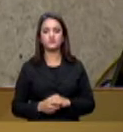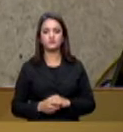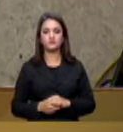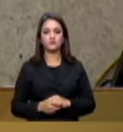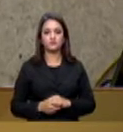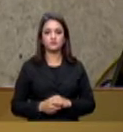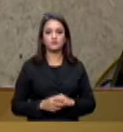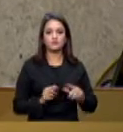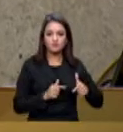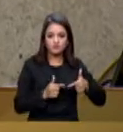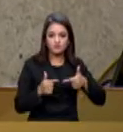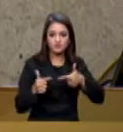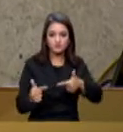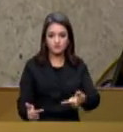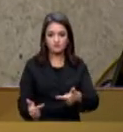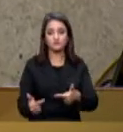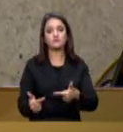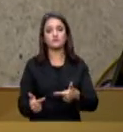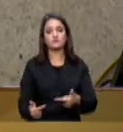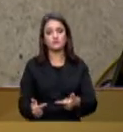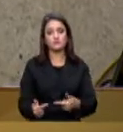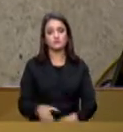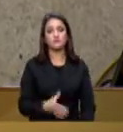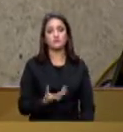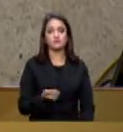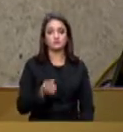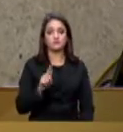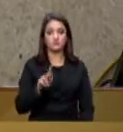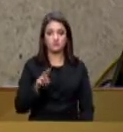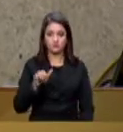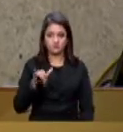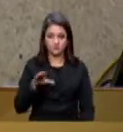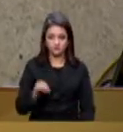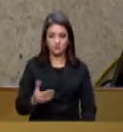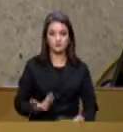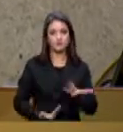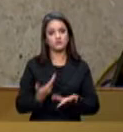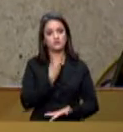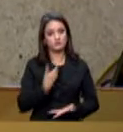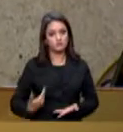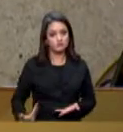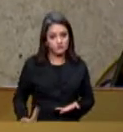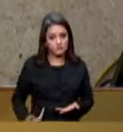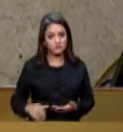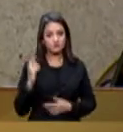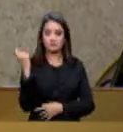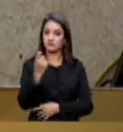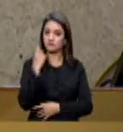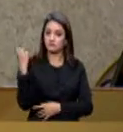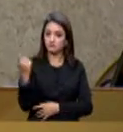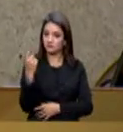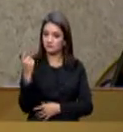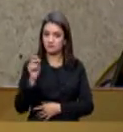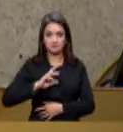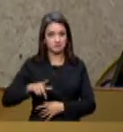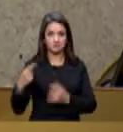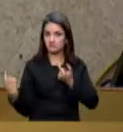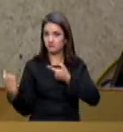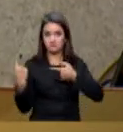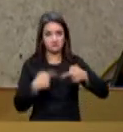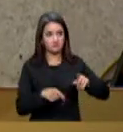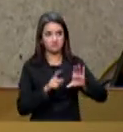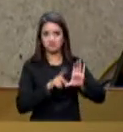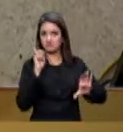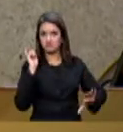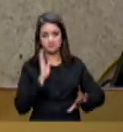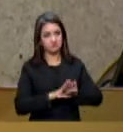Atuação da Agência Estadual de Regulação do Serviço Público do Rio Grande do Sul não se opõe à autonomia do chefe do Poder